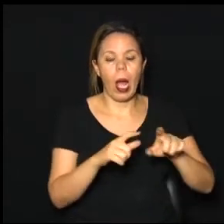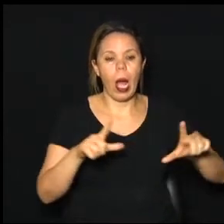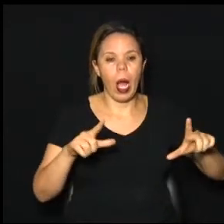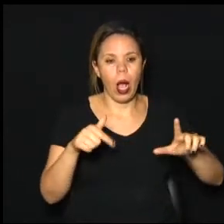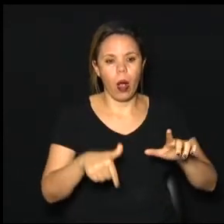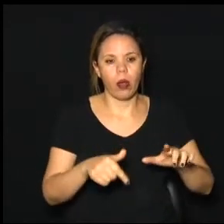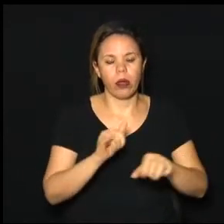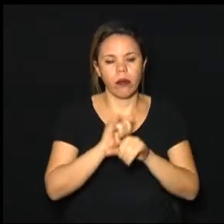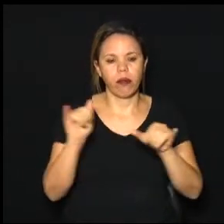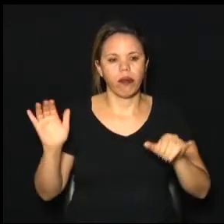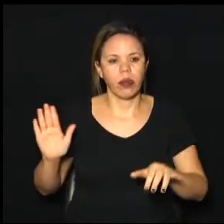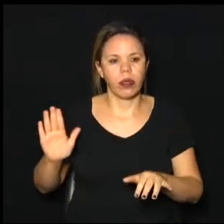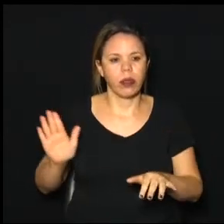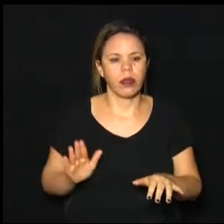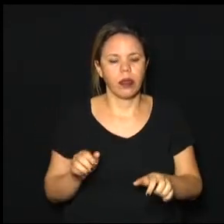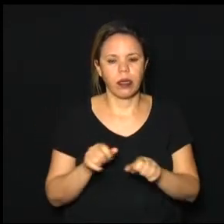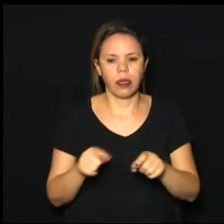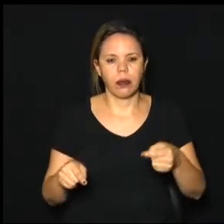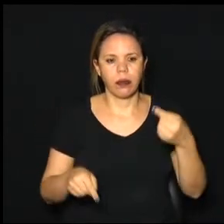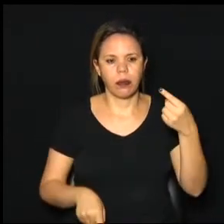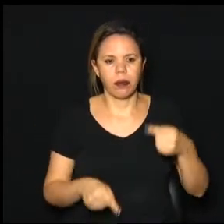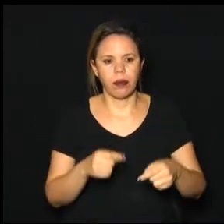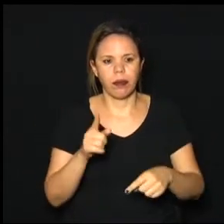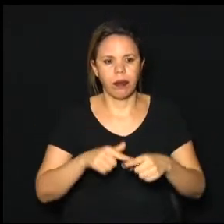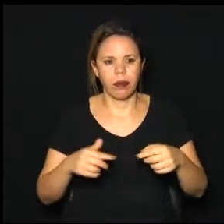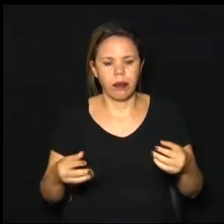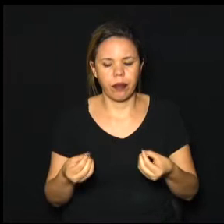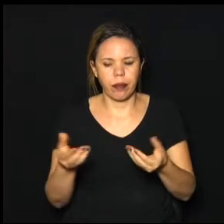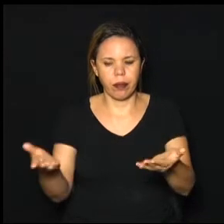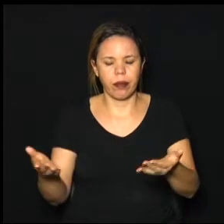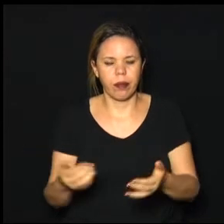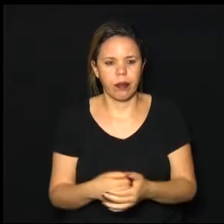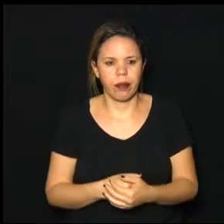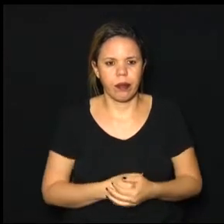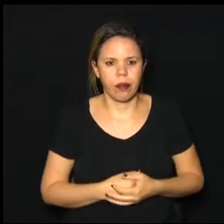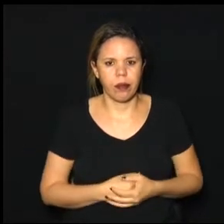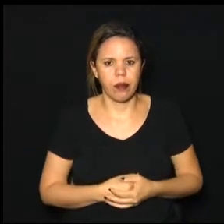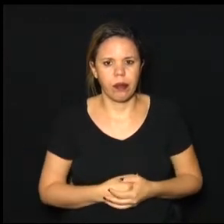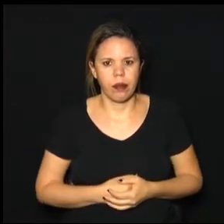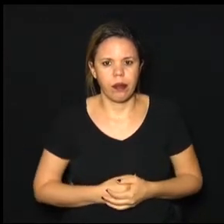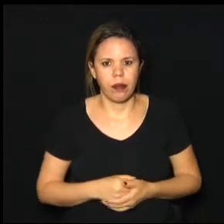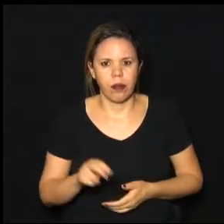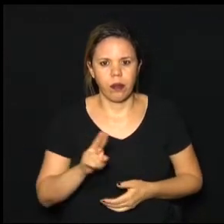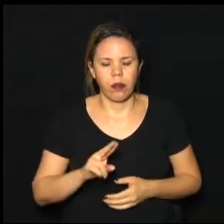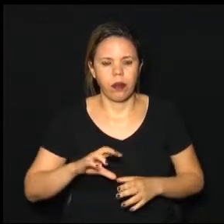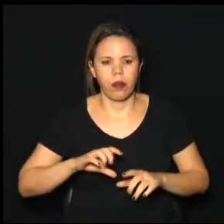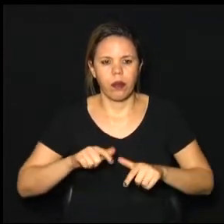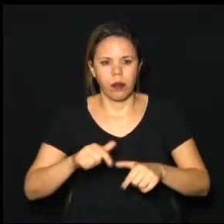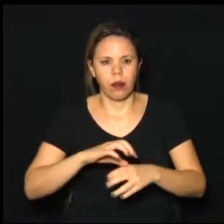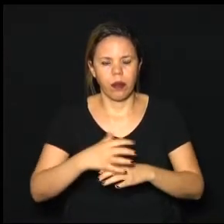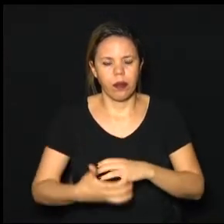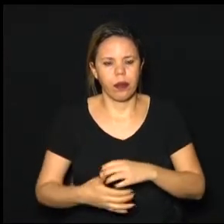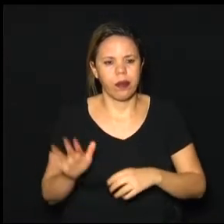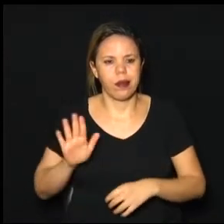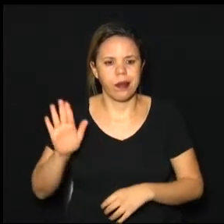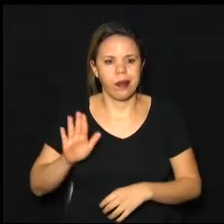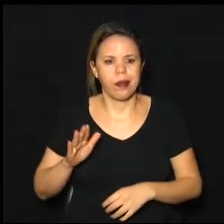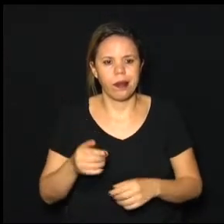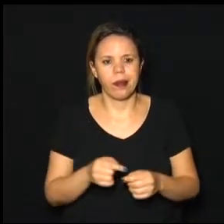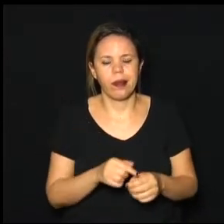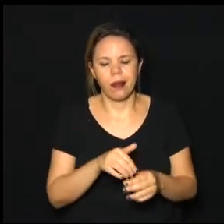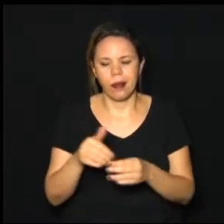é proibido a distribuição de santinhos, tá certo? É proibido os atos de campanha eleitoral